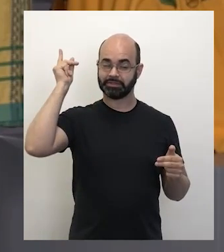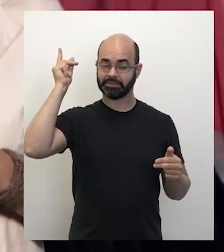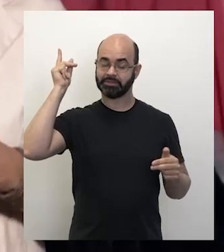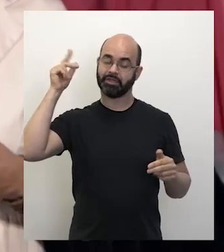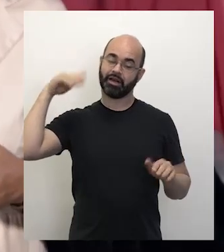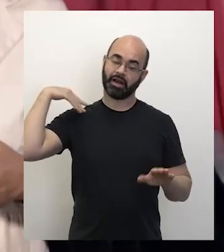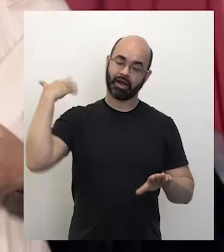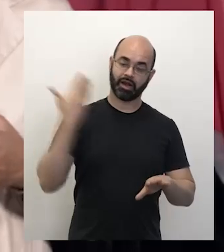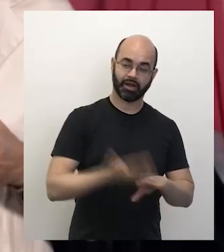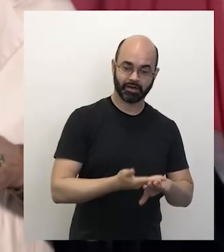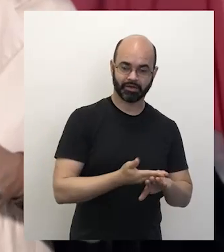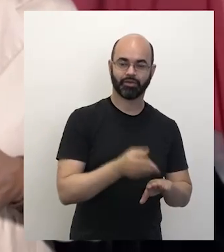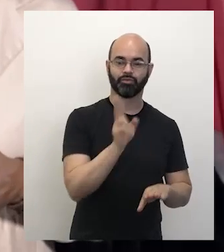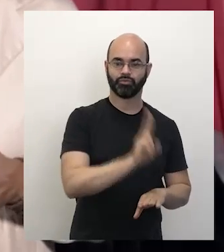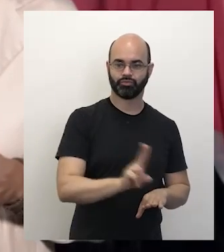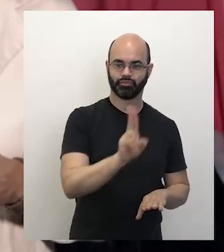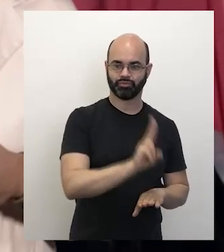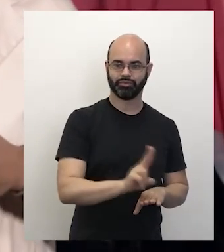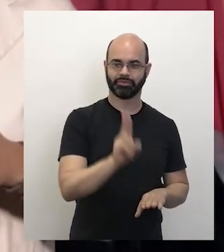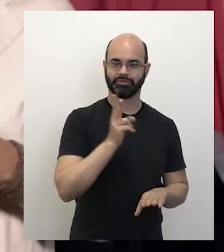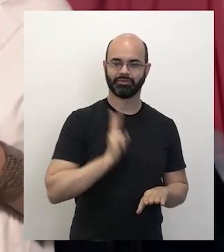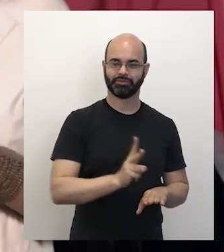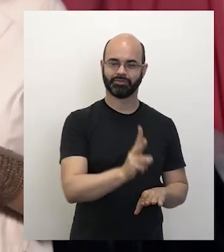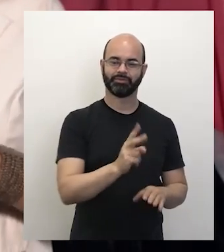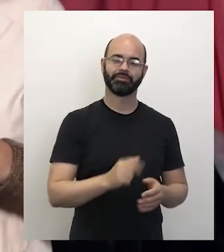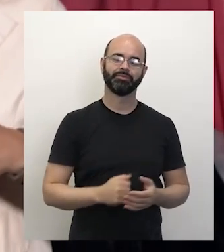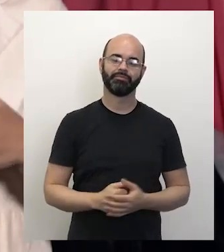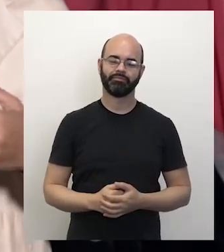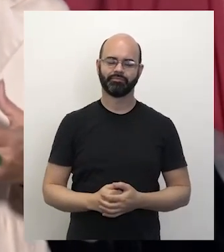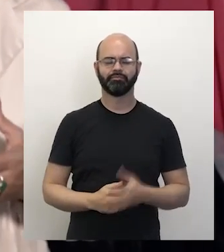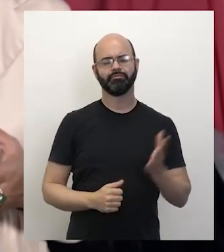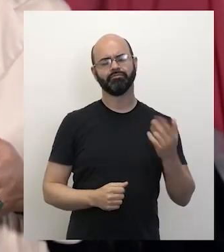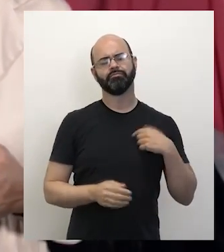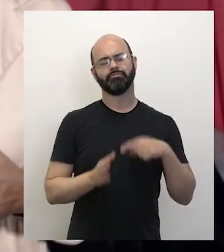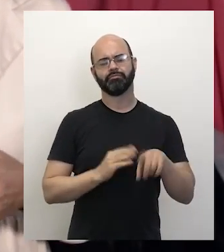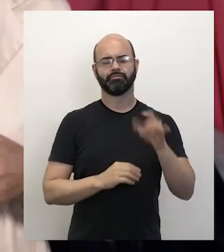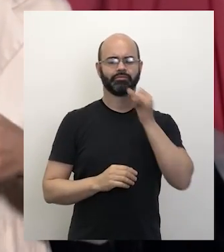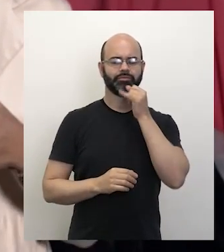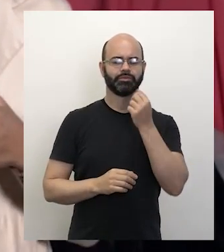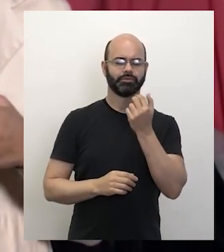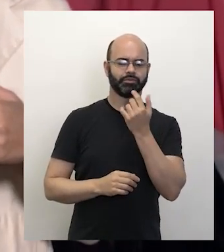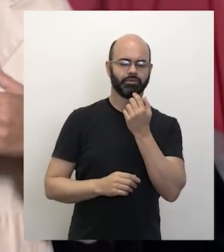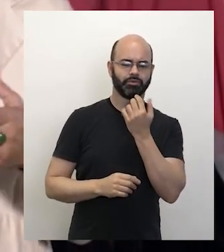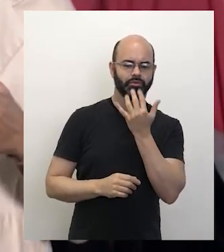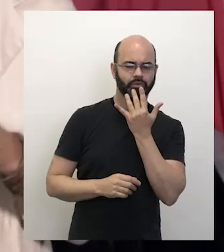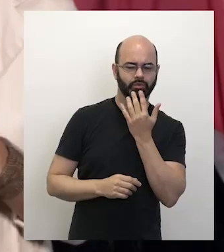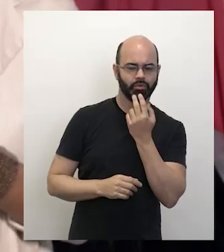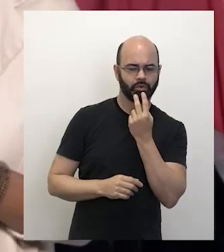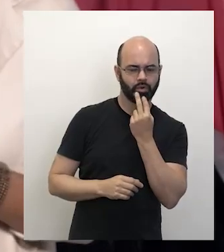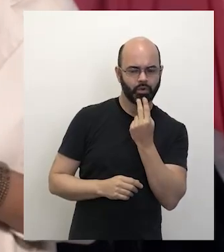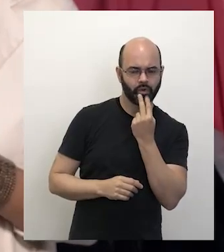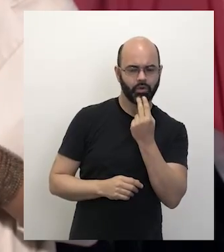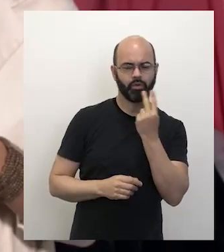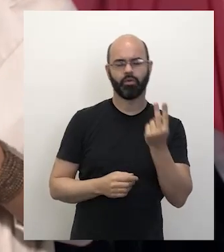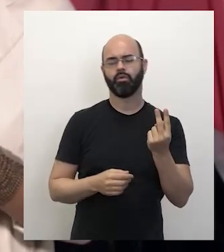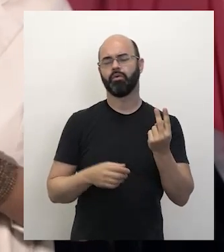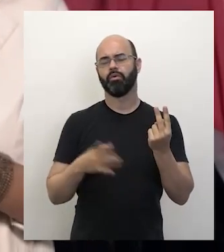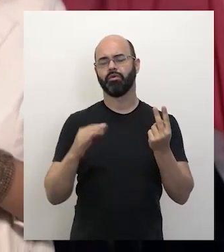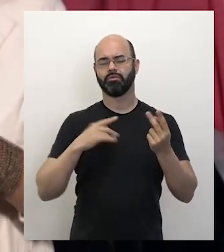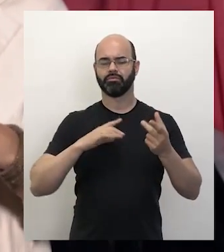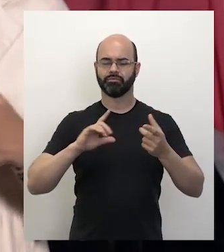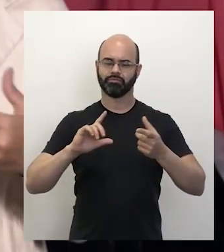até hoje. Gabriel, nós podemos dizer que as cores e as formas geométricas, elas identificavam